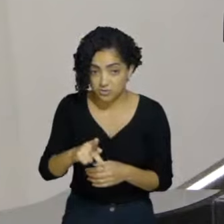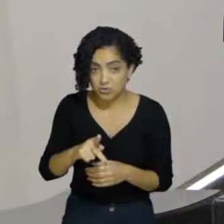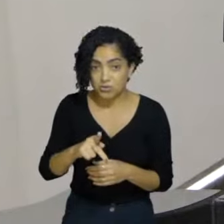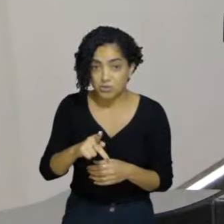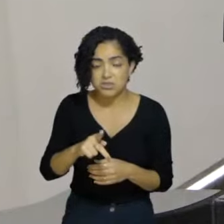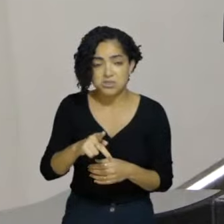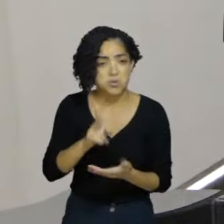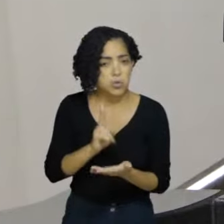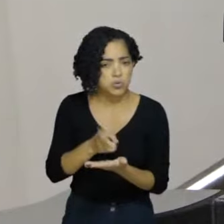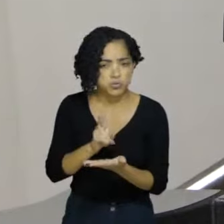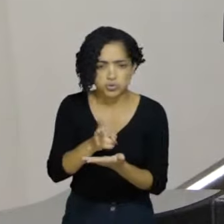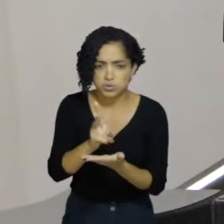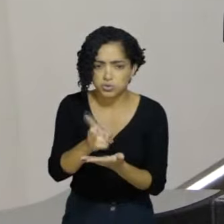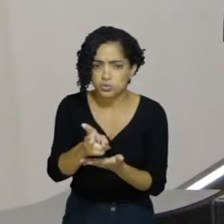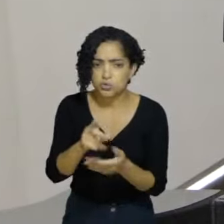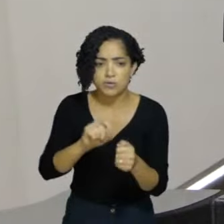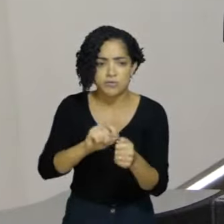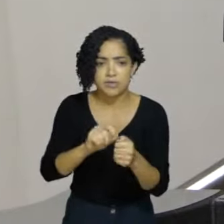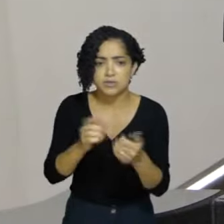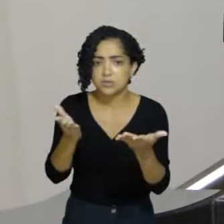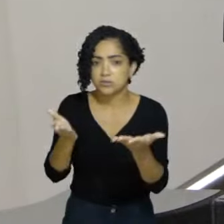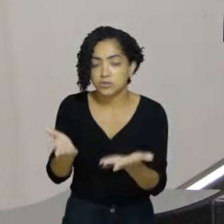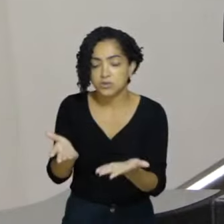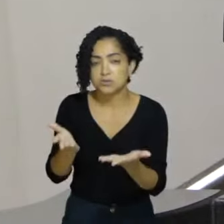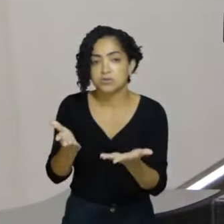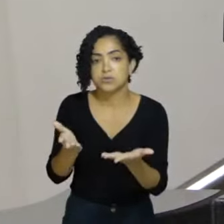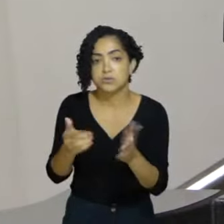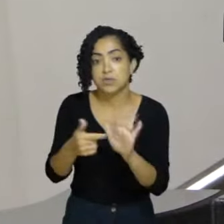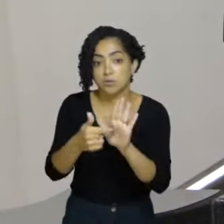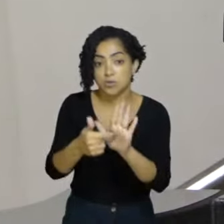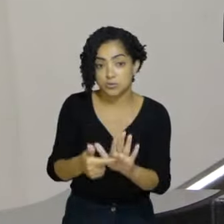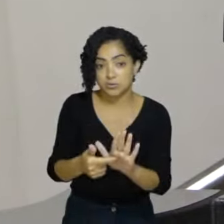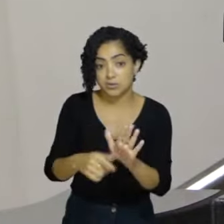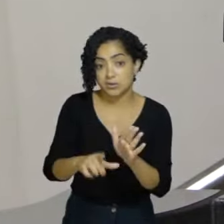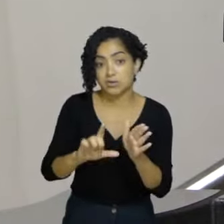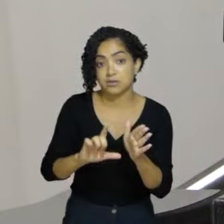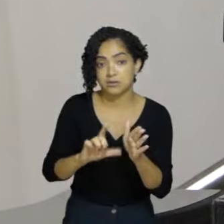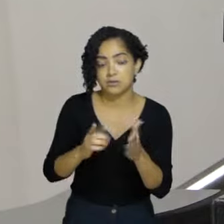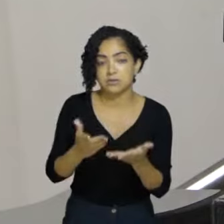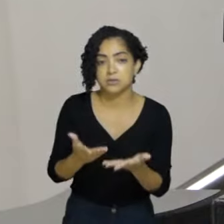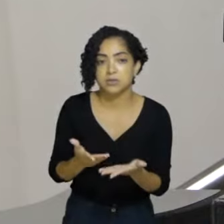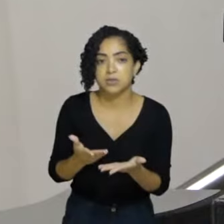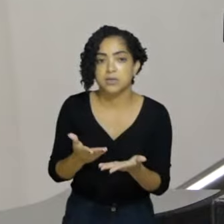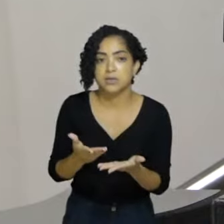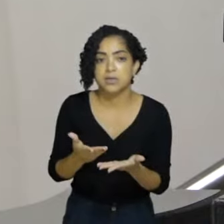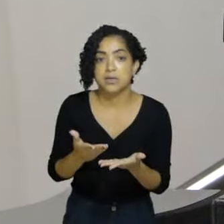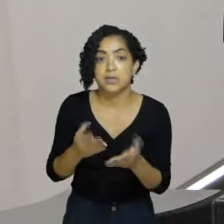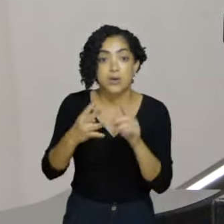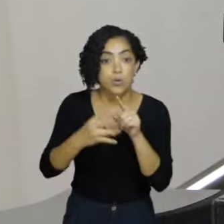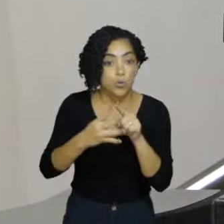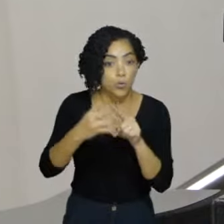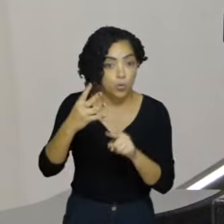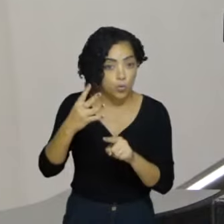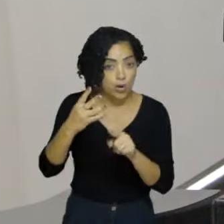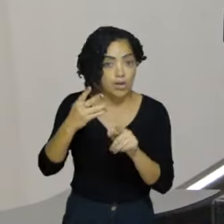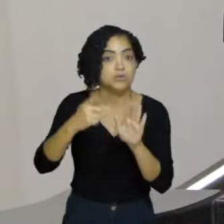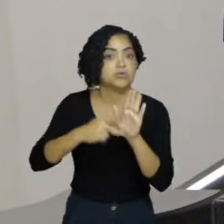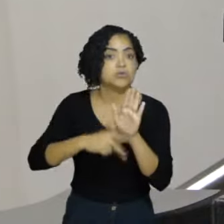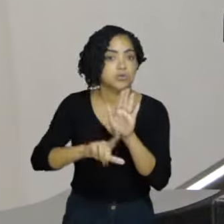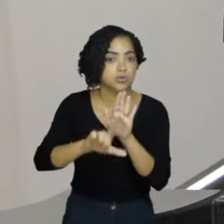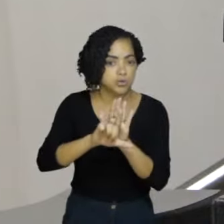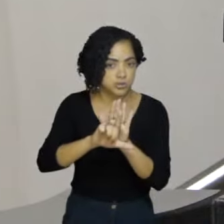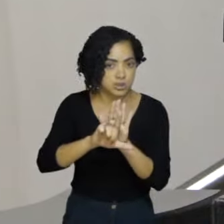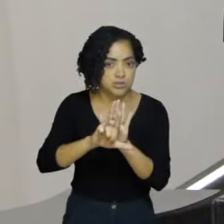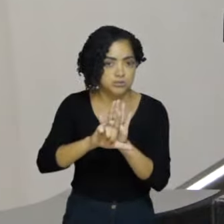impunemente. Estão fazendo esse tipo de absurdo em sala de aula sem ser punidos. Nós temos 4 projetos de lei sobre esse assunto que viraram